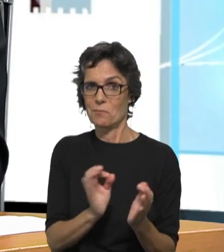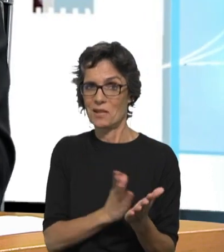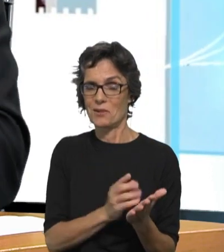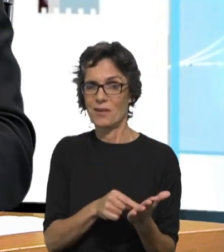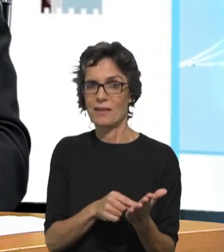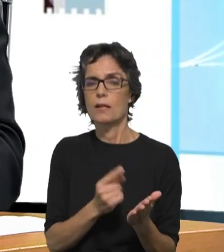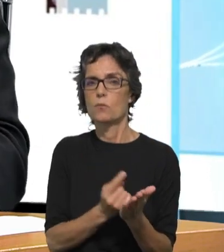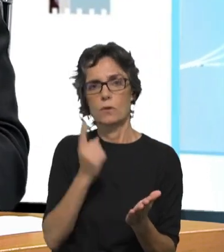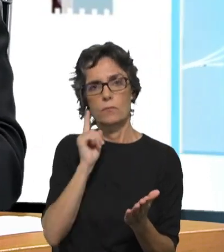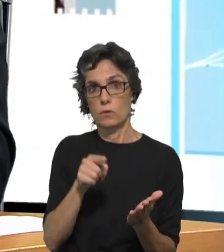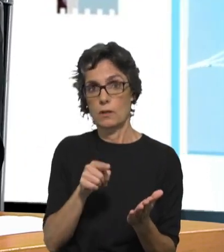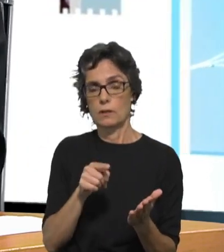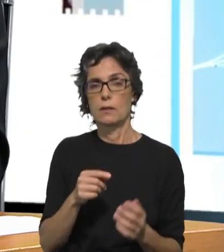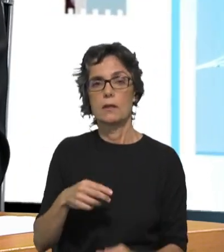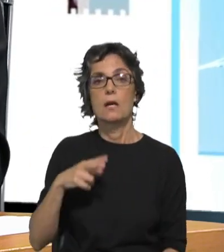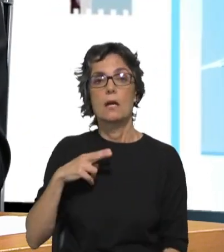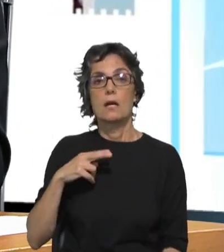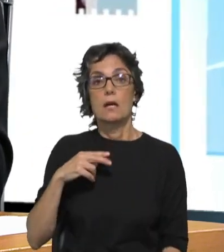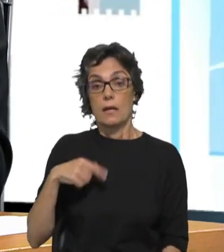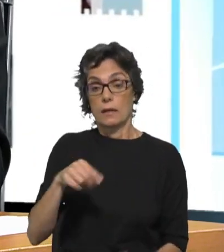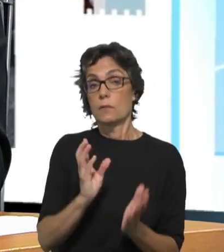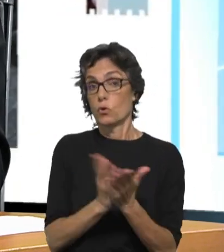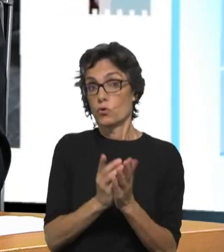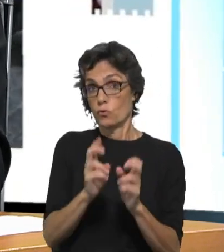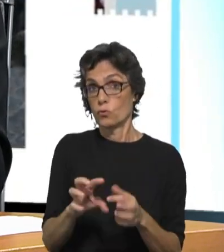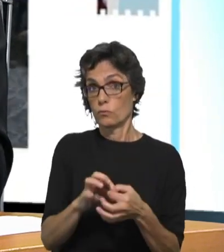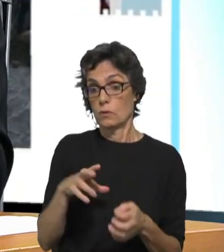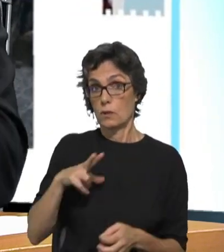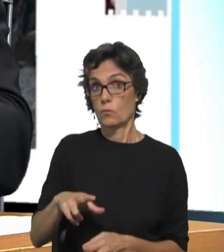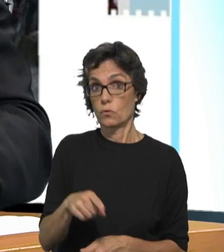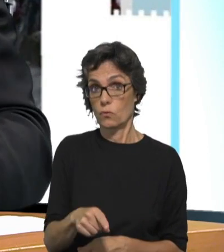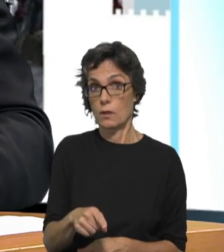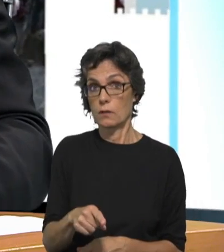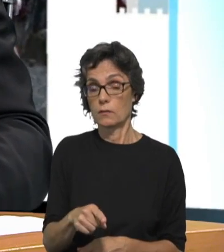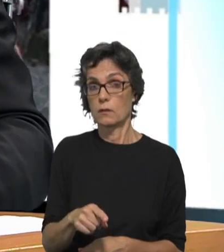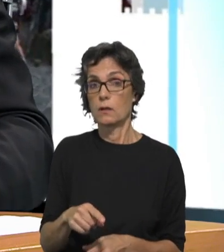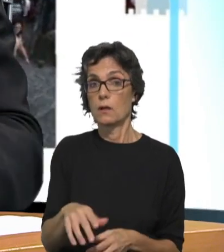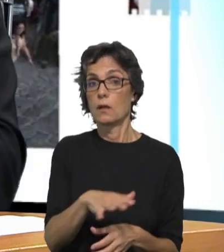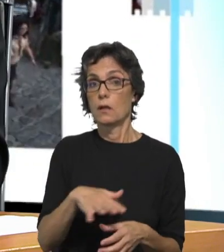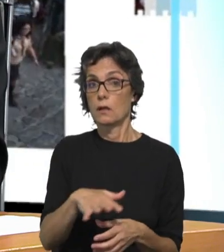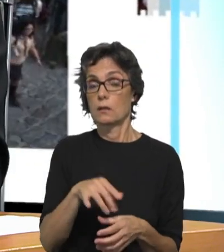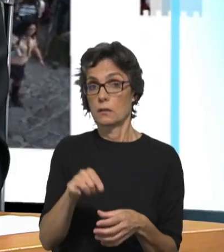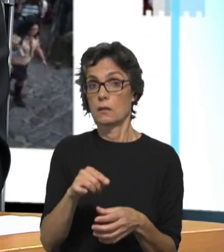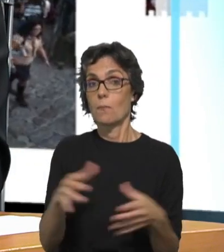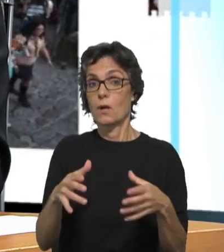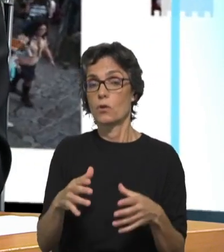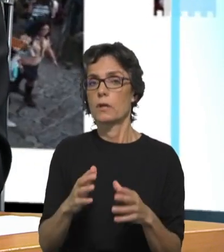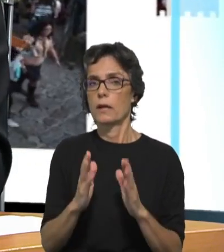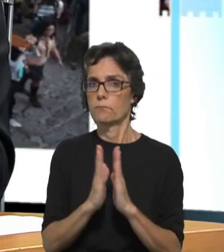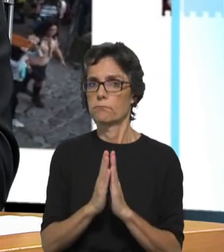fundo isto é Portugal, não é? E portanto, em Portugal e num contexto em que a maioria dos jovens se dizem